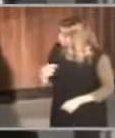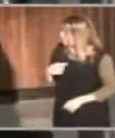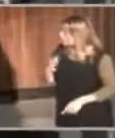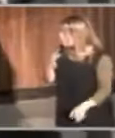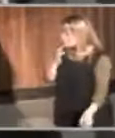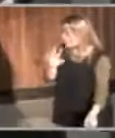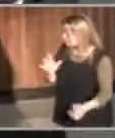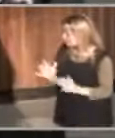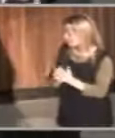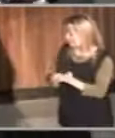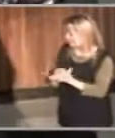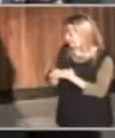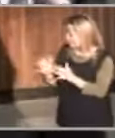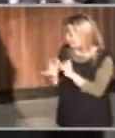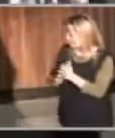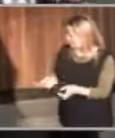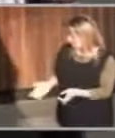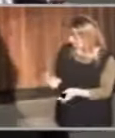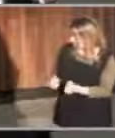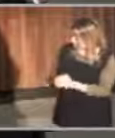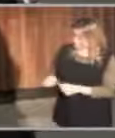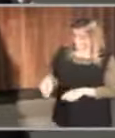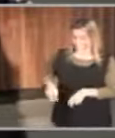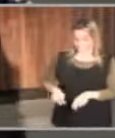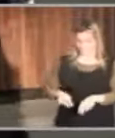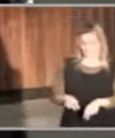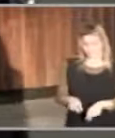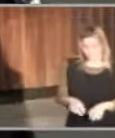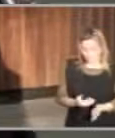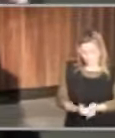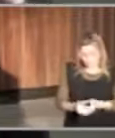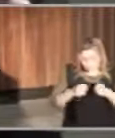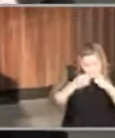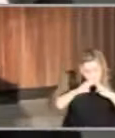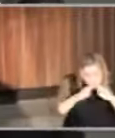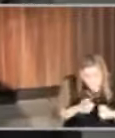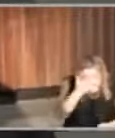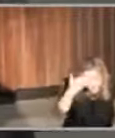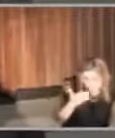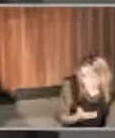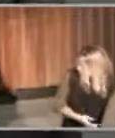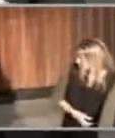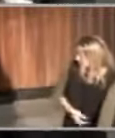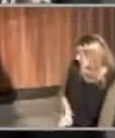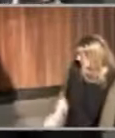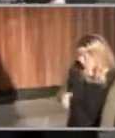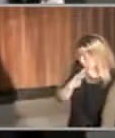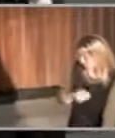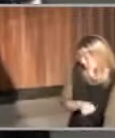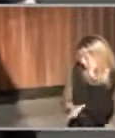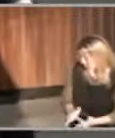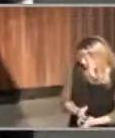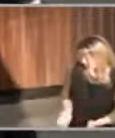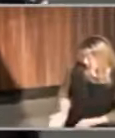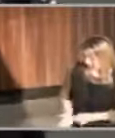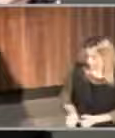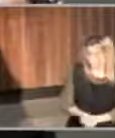daquela senhora lá no meio do mato como a igreja também fez e ele foi junto ele foi lá pregou o prego junto com você